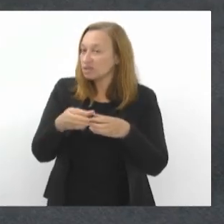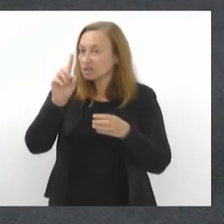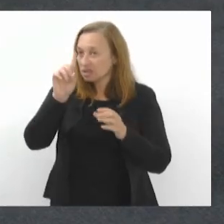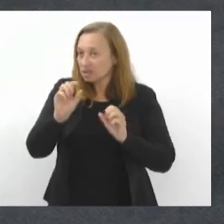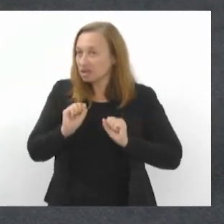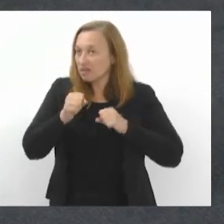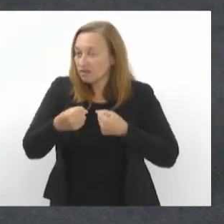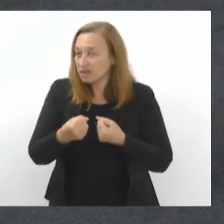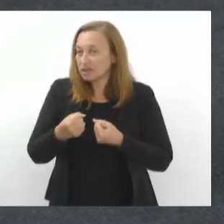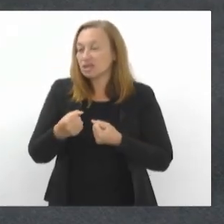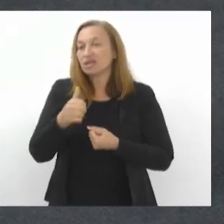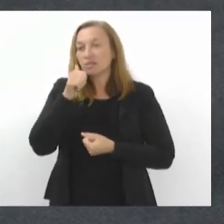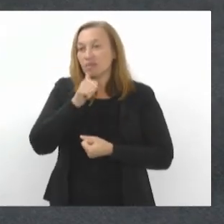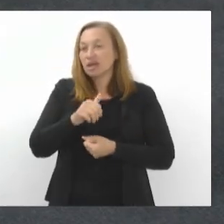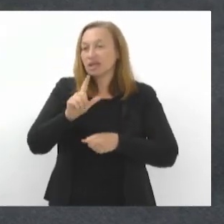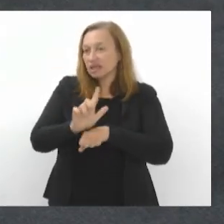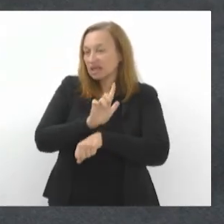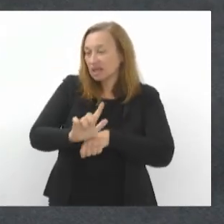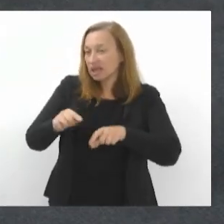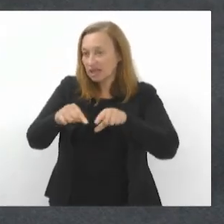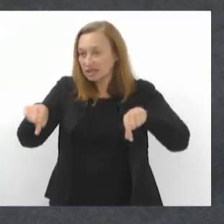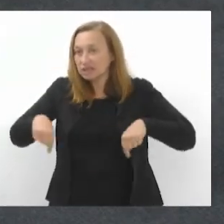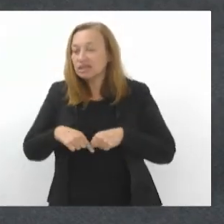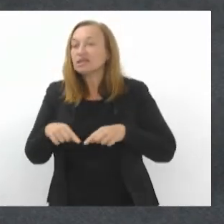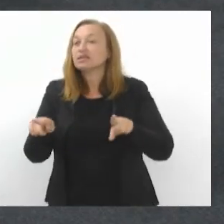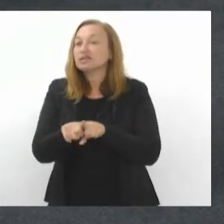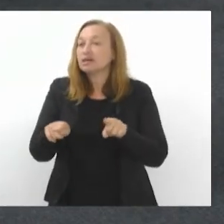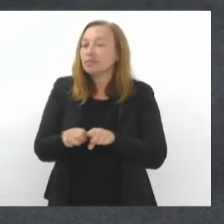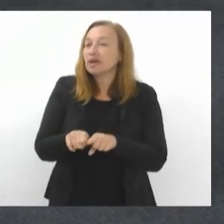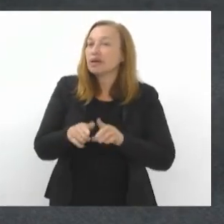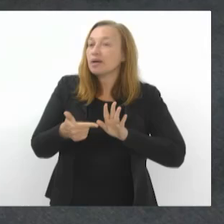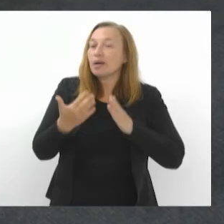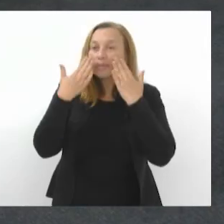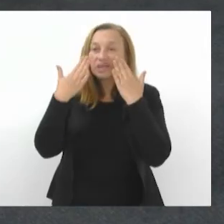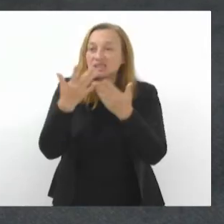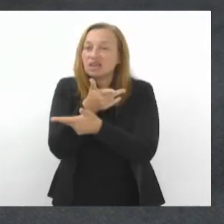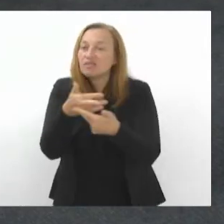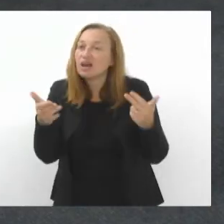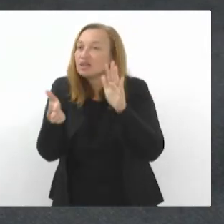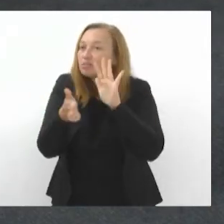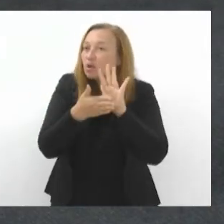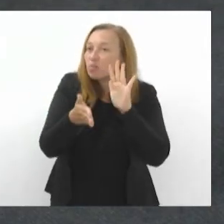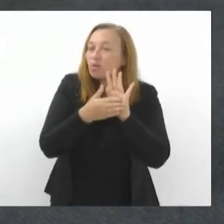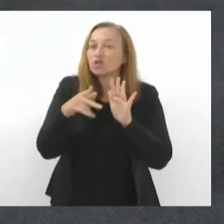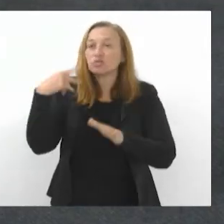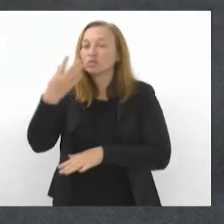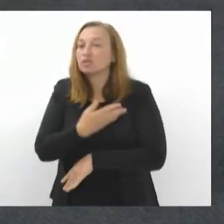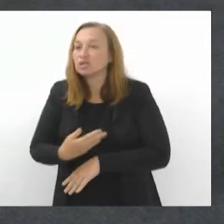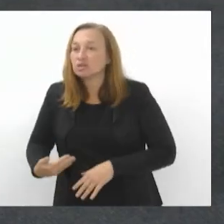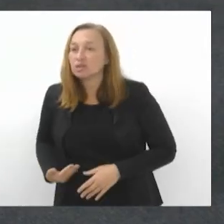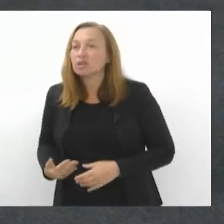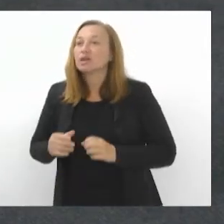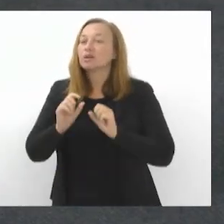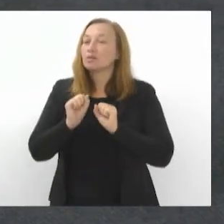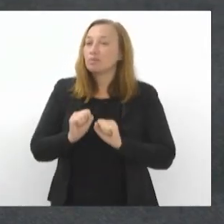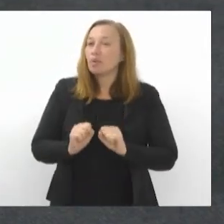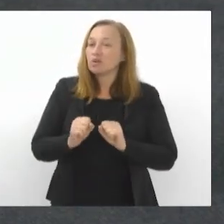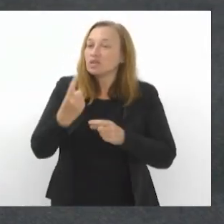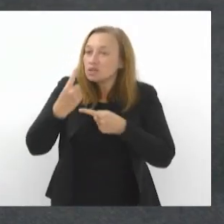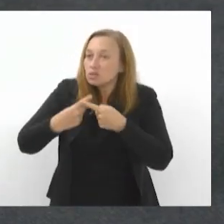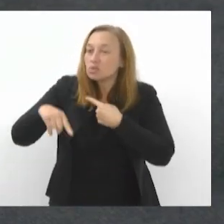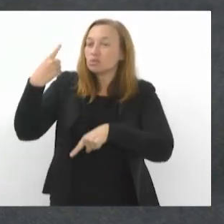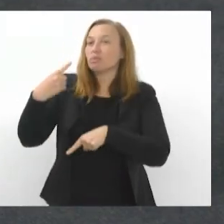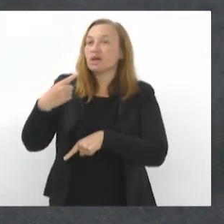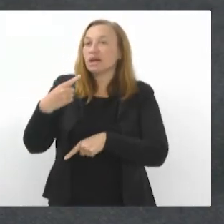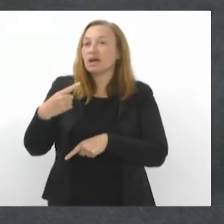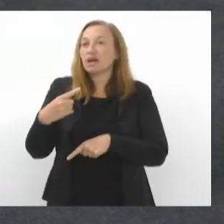dos Direitos da Mulher e na Sala Lilás, como também apresenta várias propostas de políticas públicas para que a gente possa superar